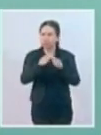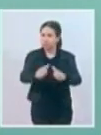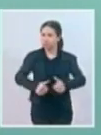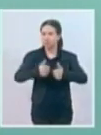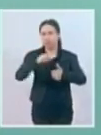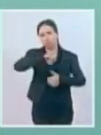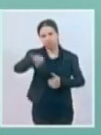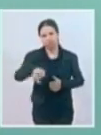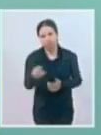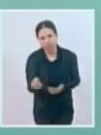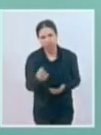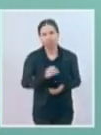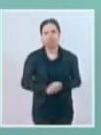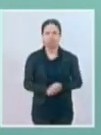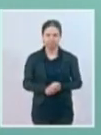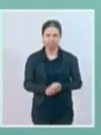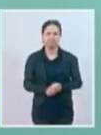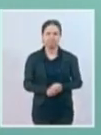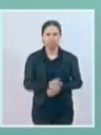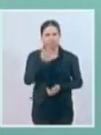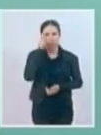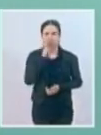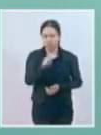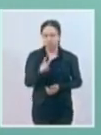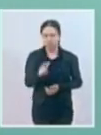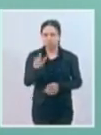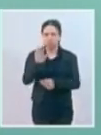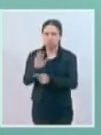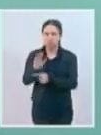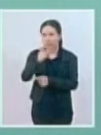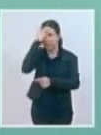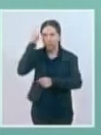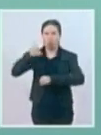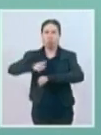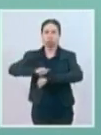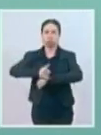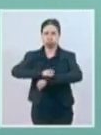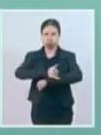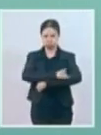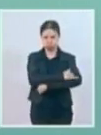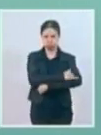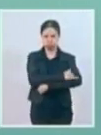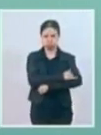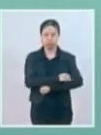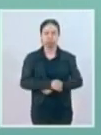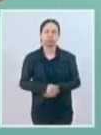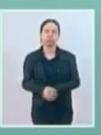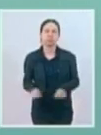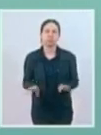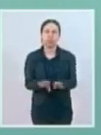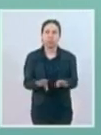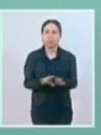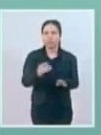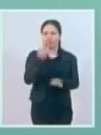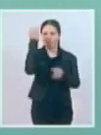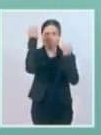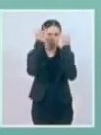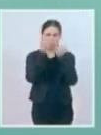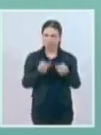aproveitada. Olha. Nós contemplamos pessoas com obesidade, pessoas obesas, sim, a pessoa não obesa